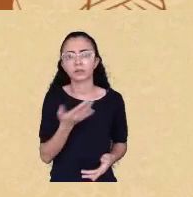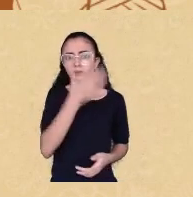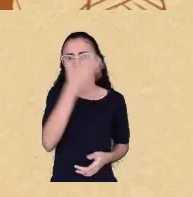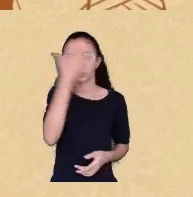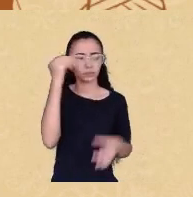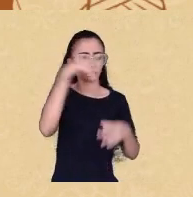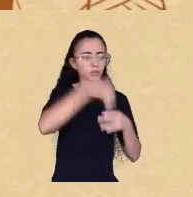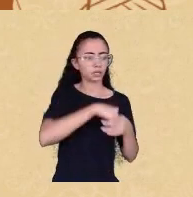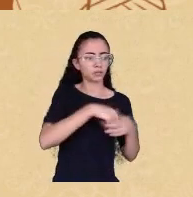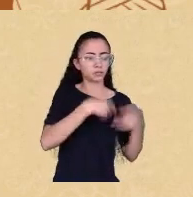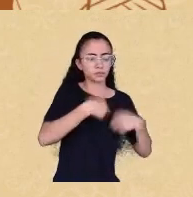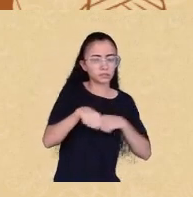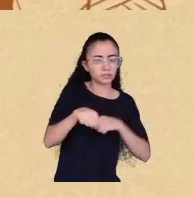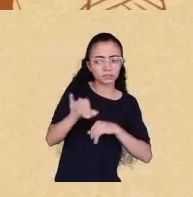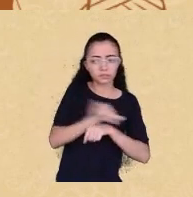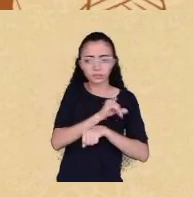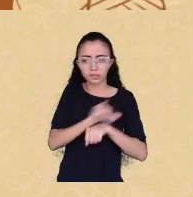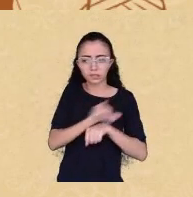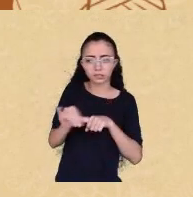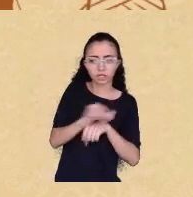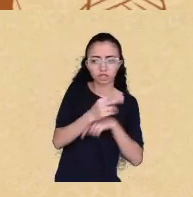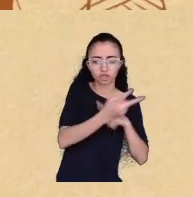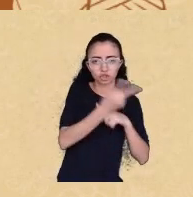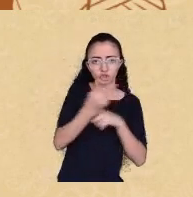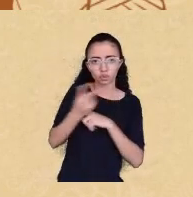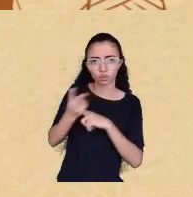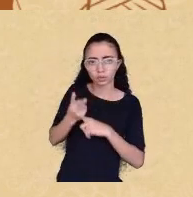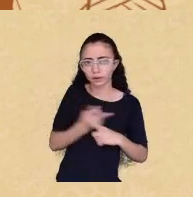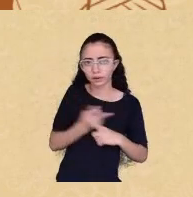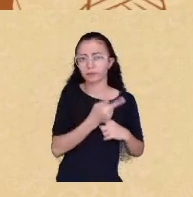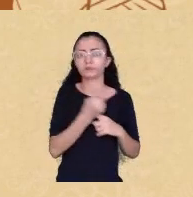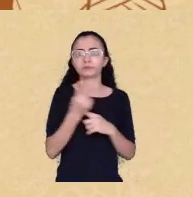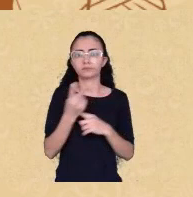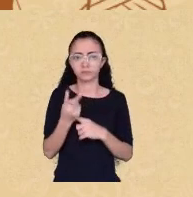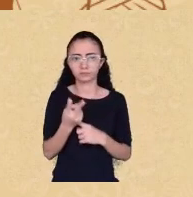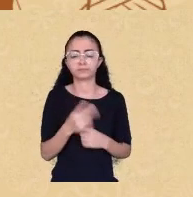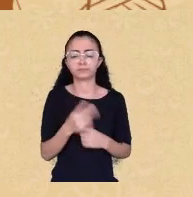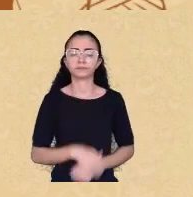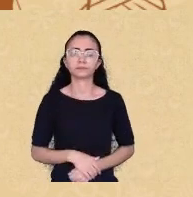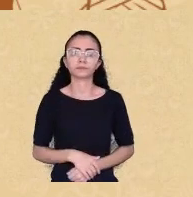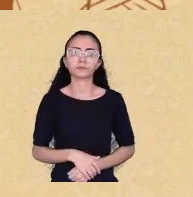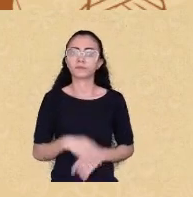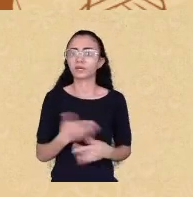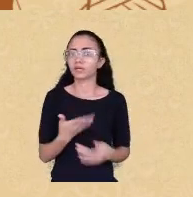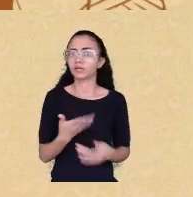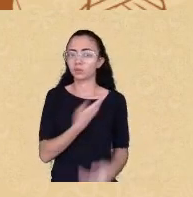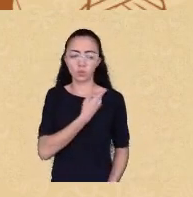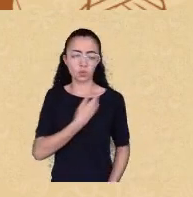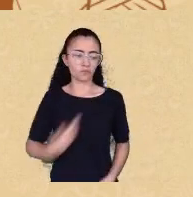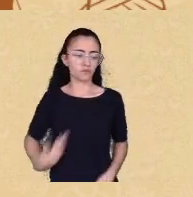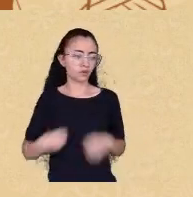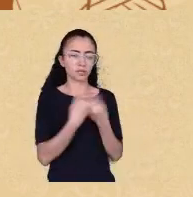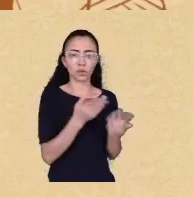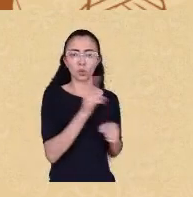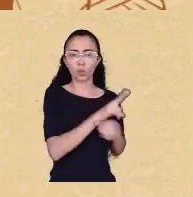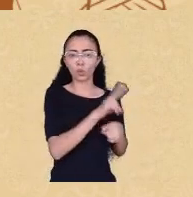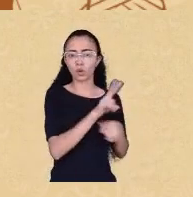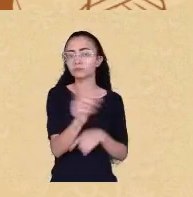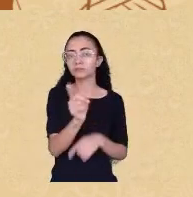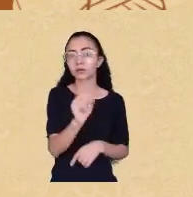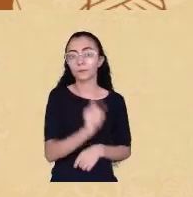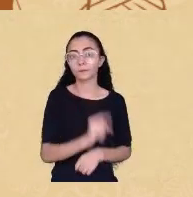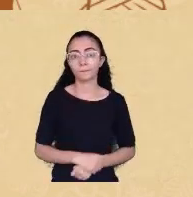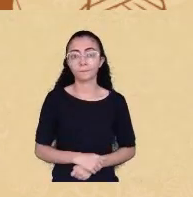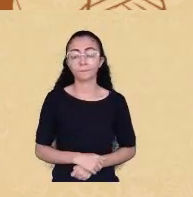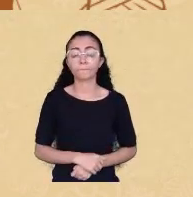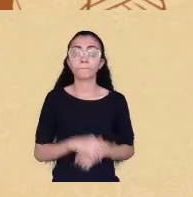autocuidado, né? Na lógica da exploração, estratégias de autocuidado que não foi o Estado que deu. Então, o que eu entendi, até pelo fato de